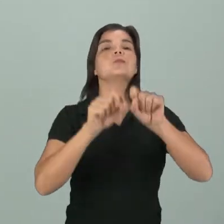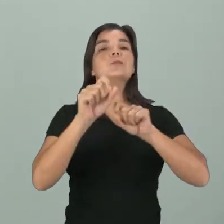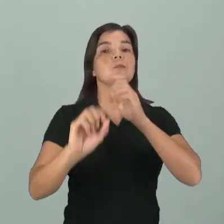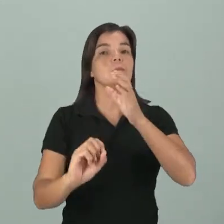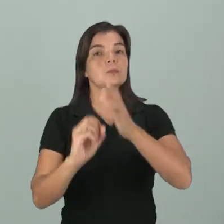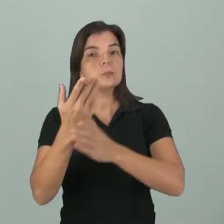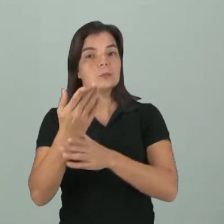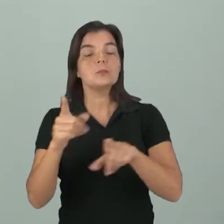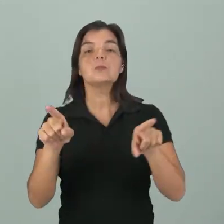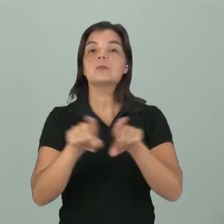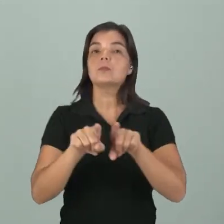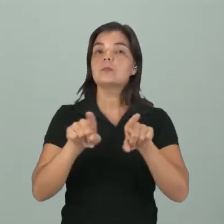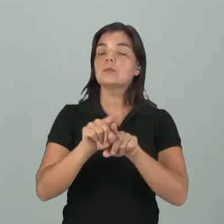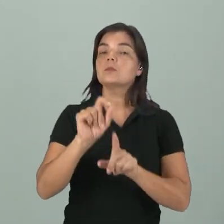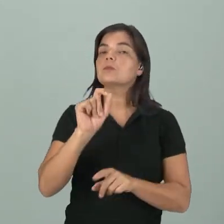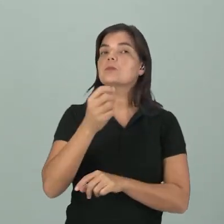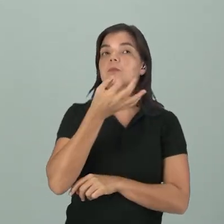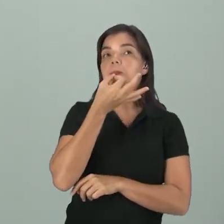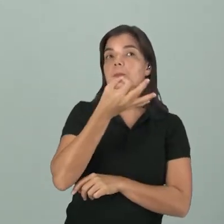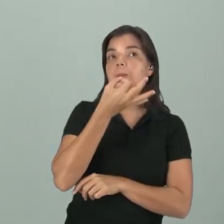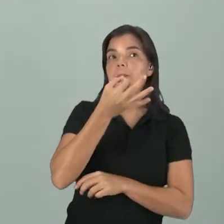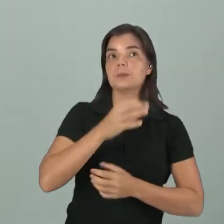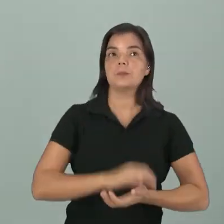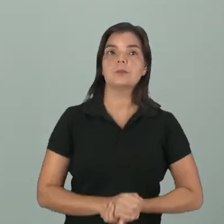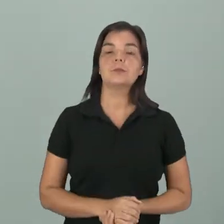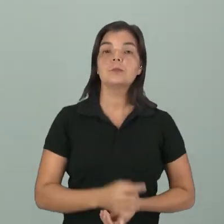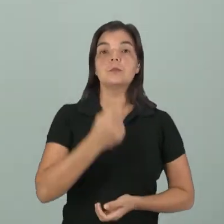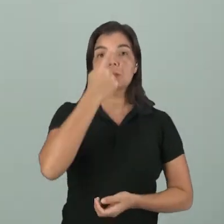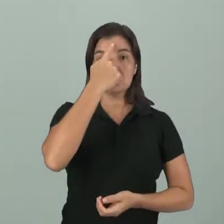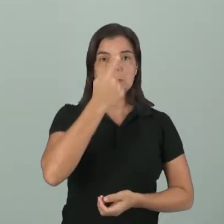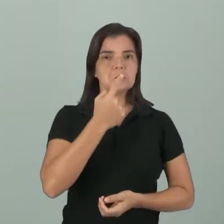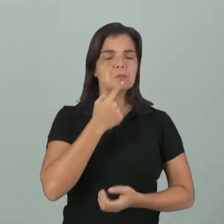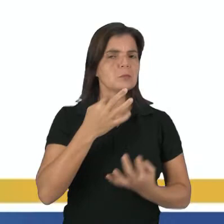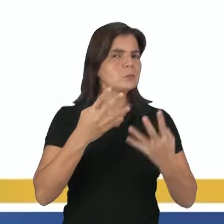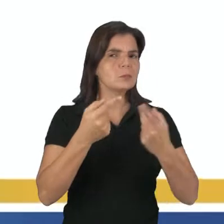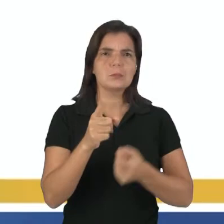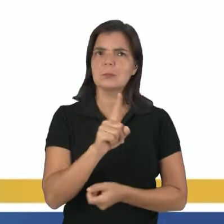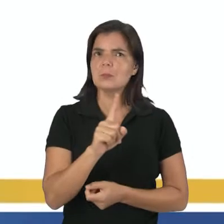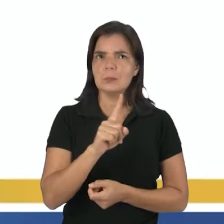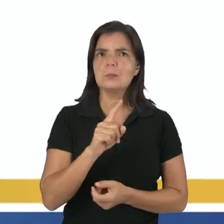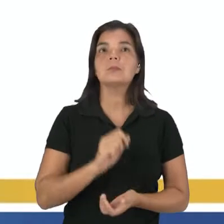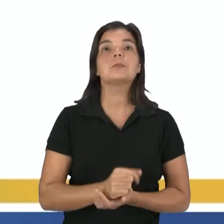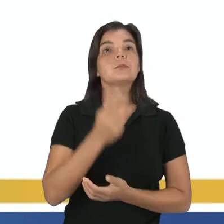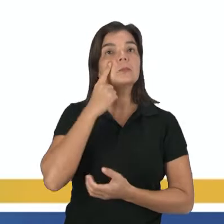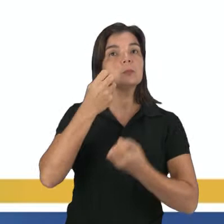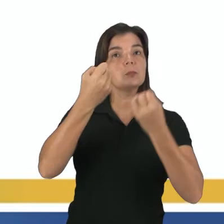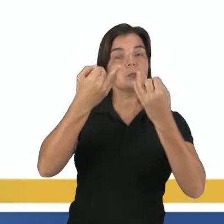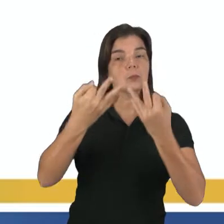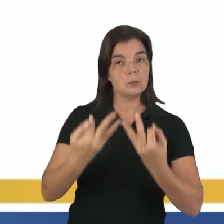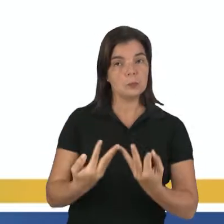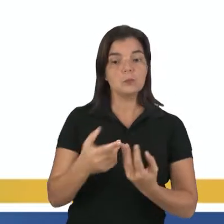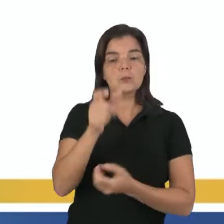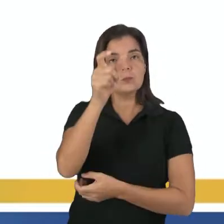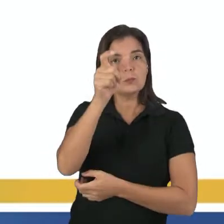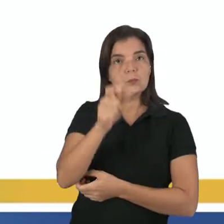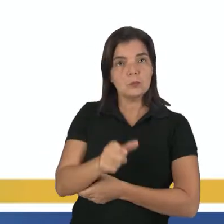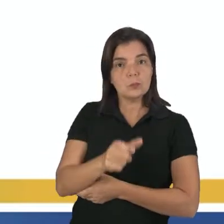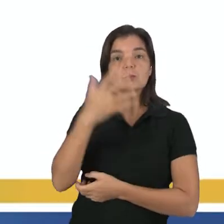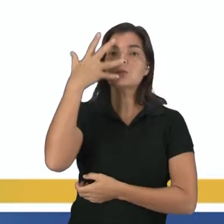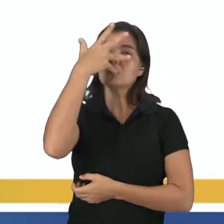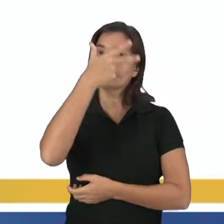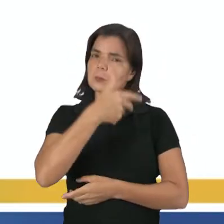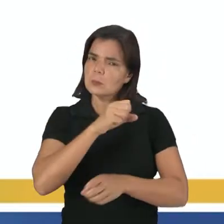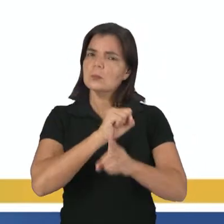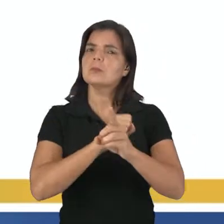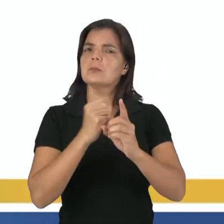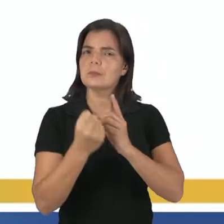fato e o que é opinião. Vamos lá. Imagem não é tudo. Vamos falar sobre padrões de beleza na